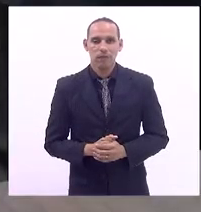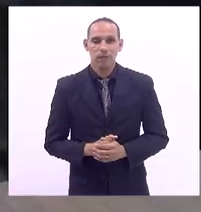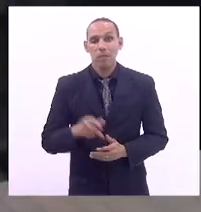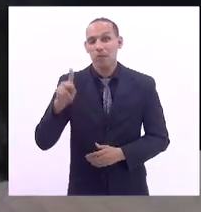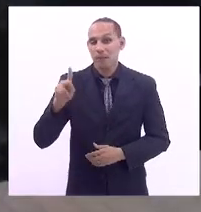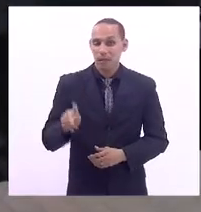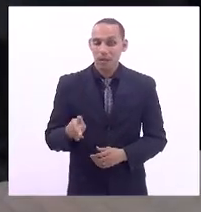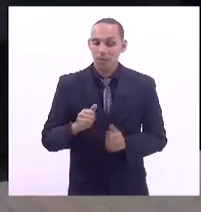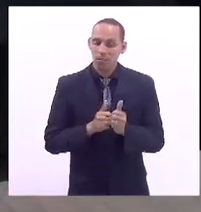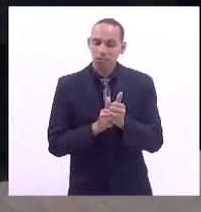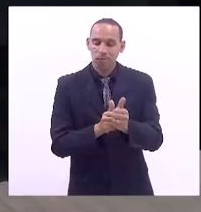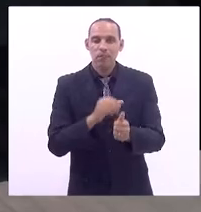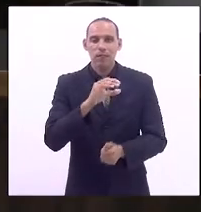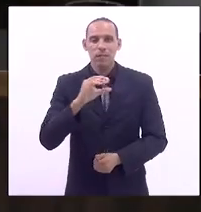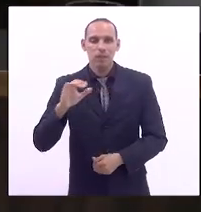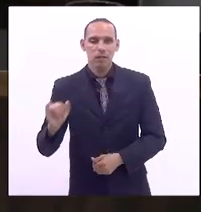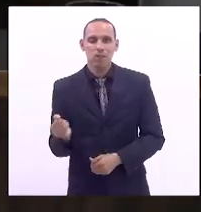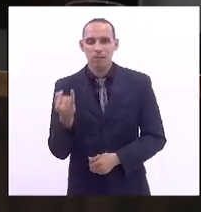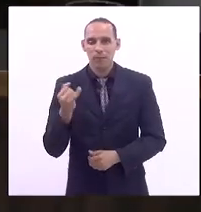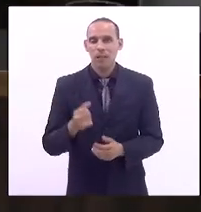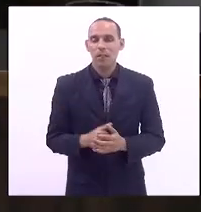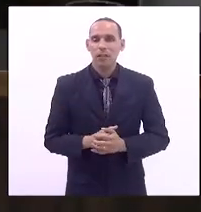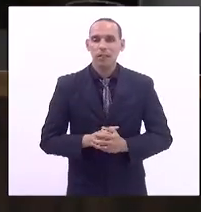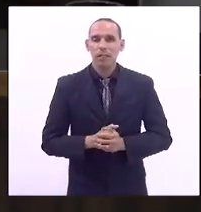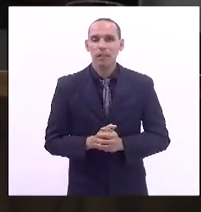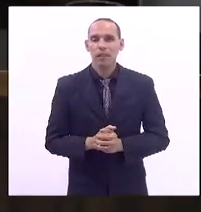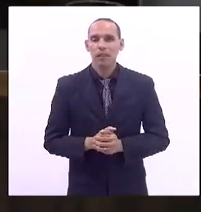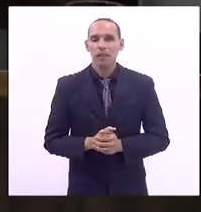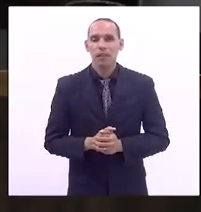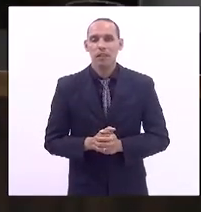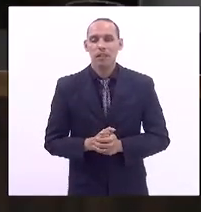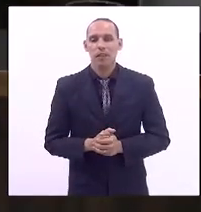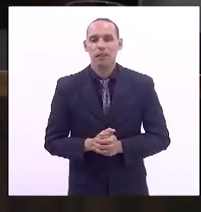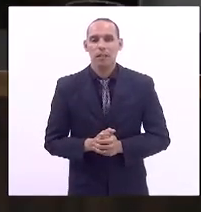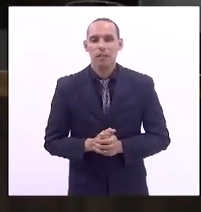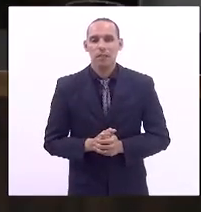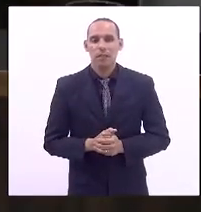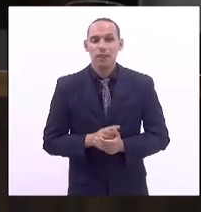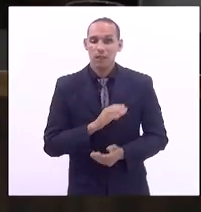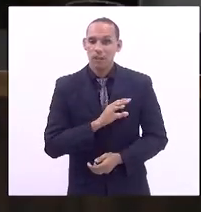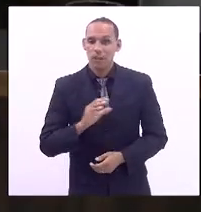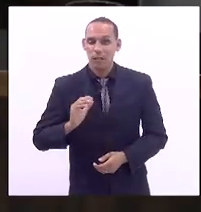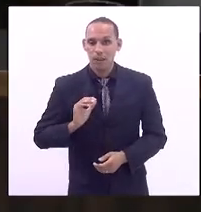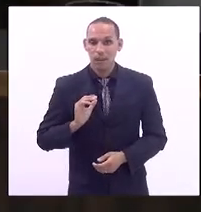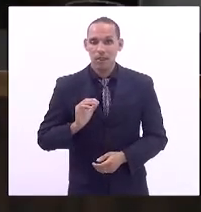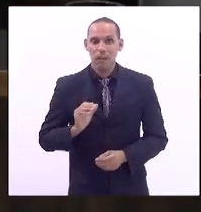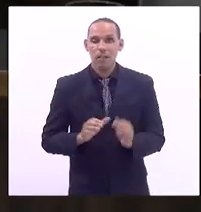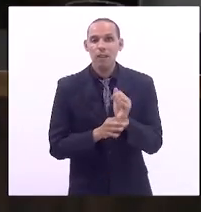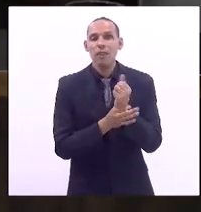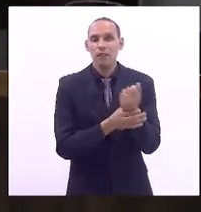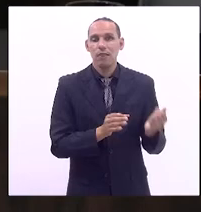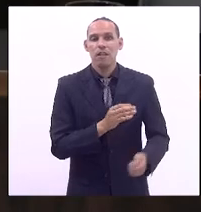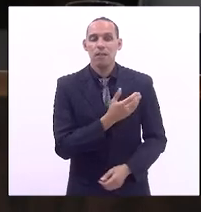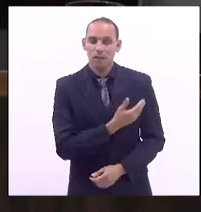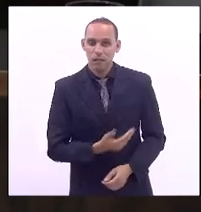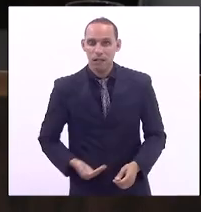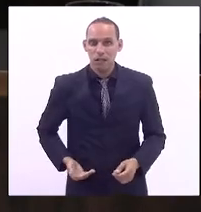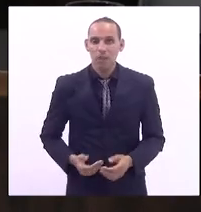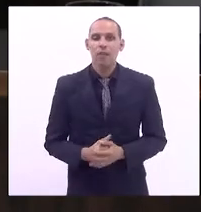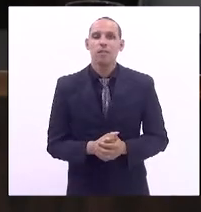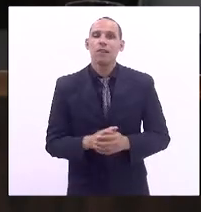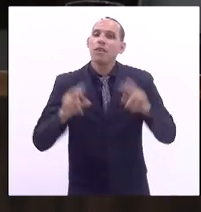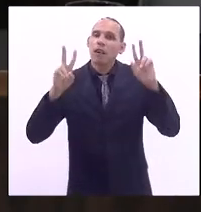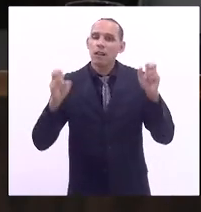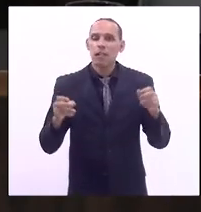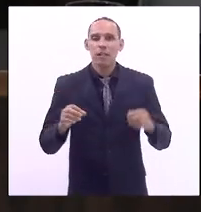Presidente acompanha ccj pela comissão de segurança pública e assuntos de polícia